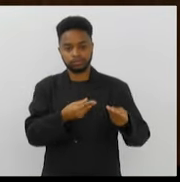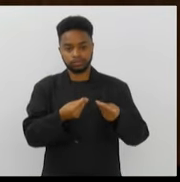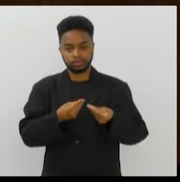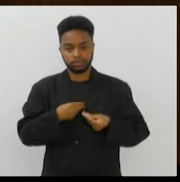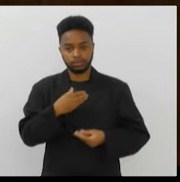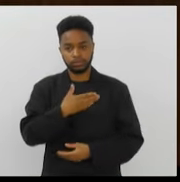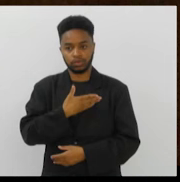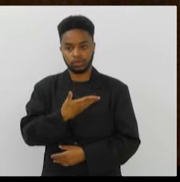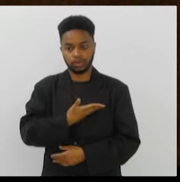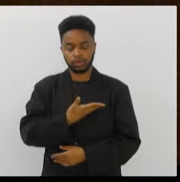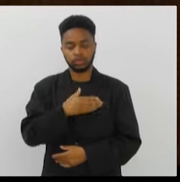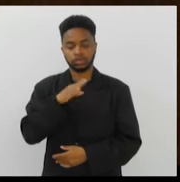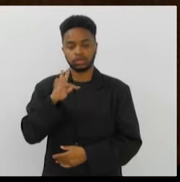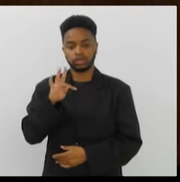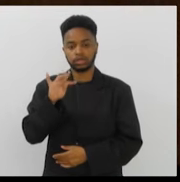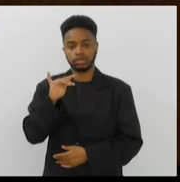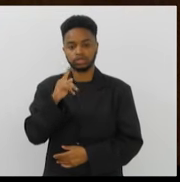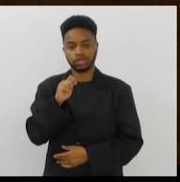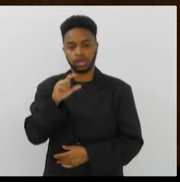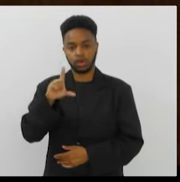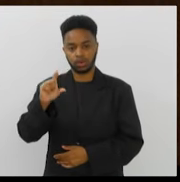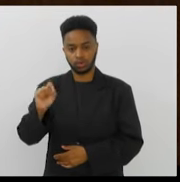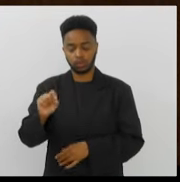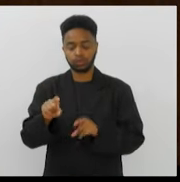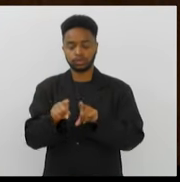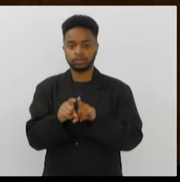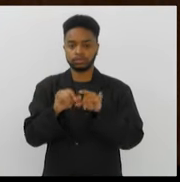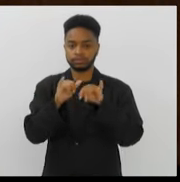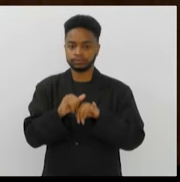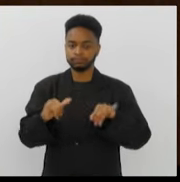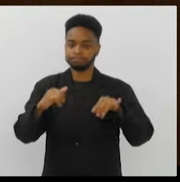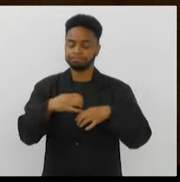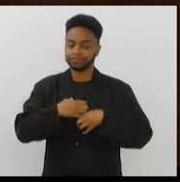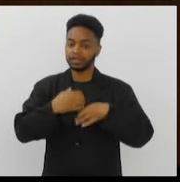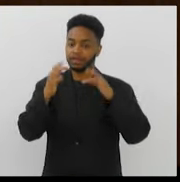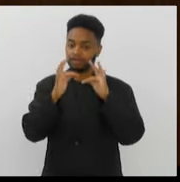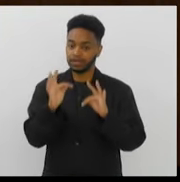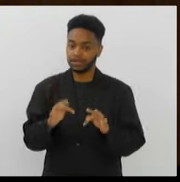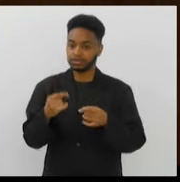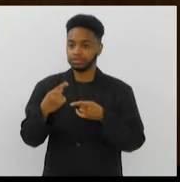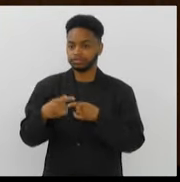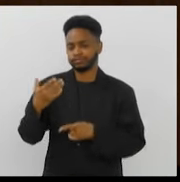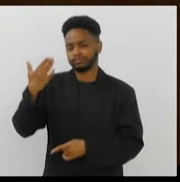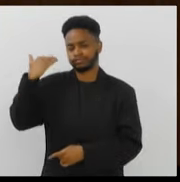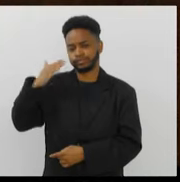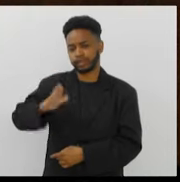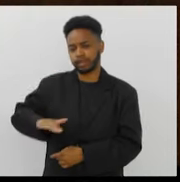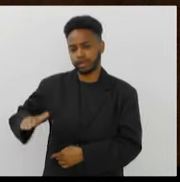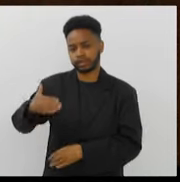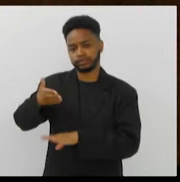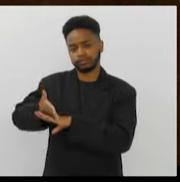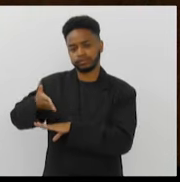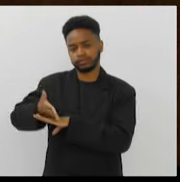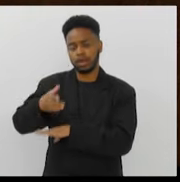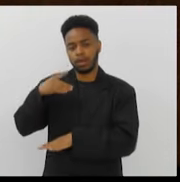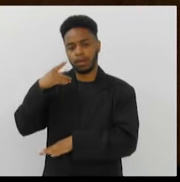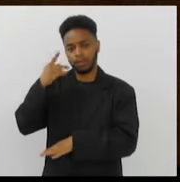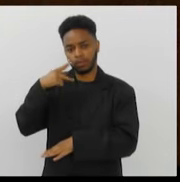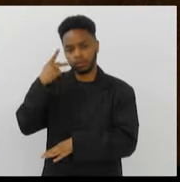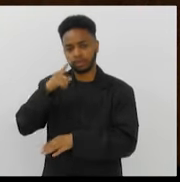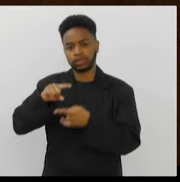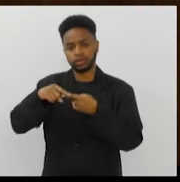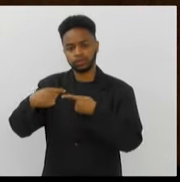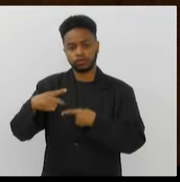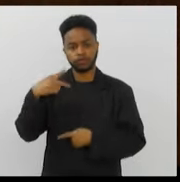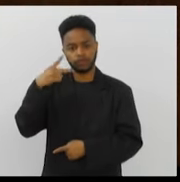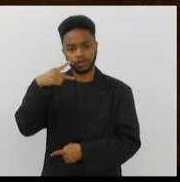Rangel, dizer da satisfação, desde criança, né, na política, e depois me tornei vereador